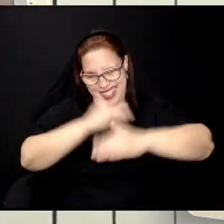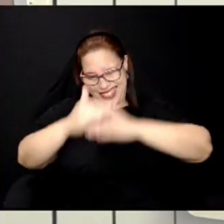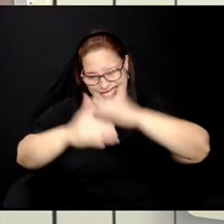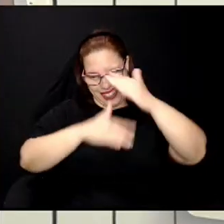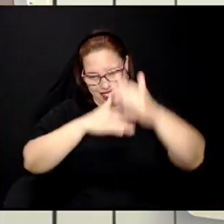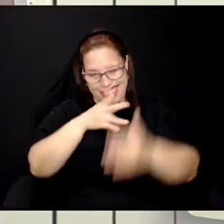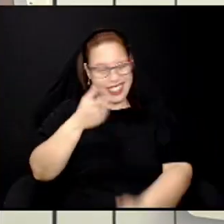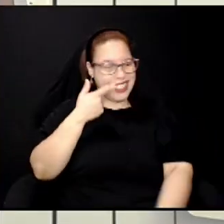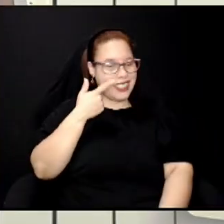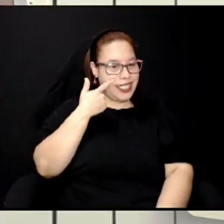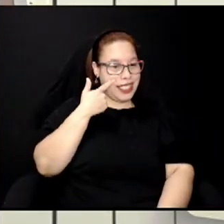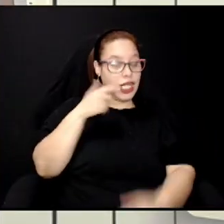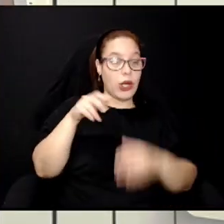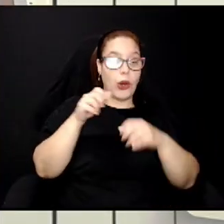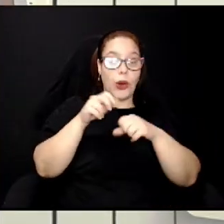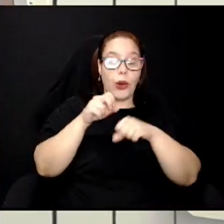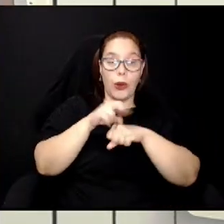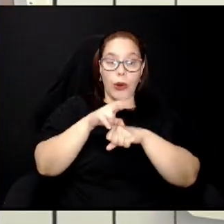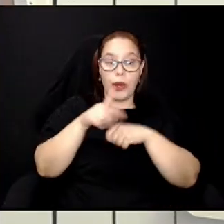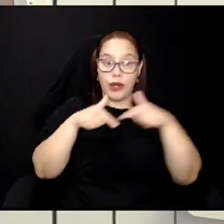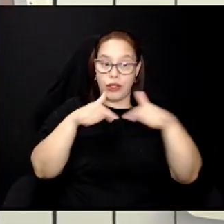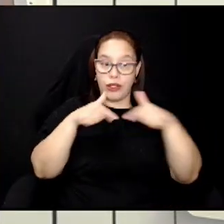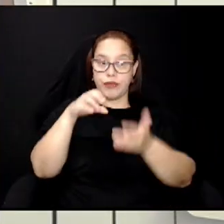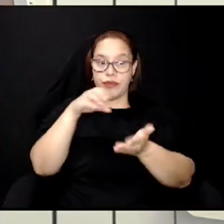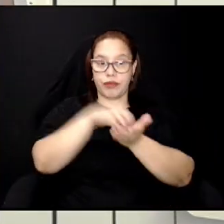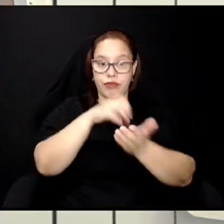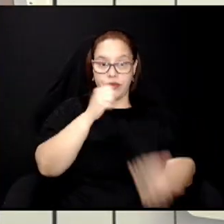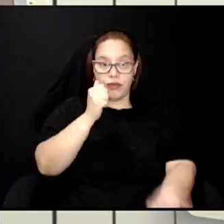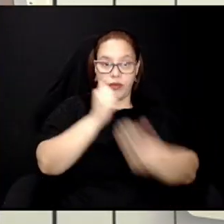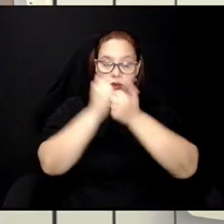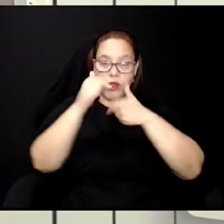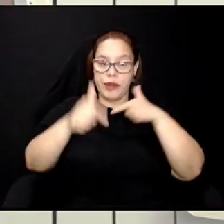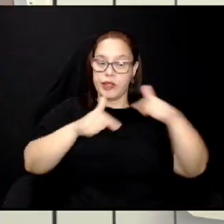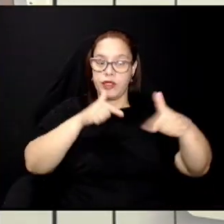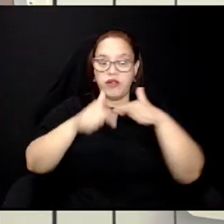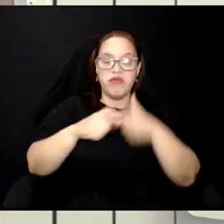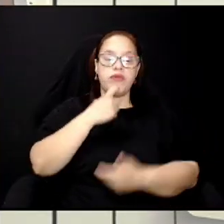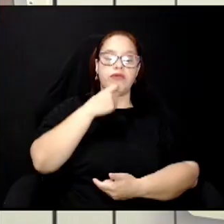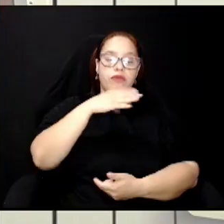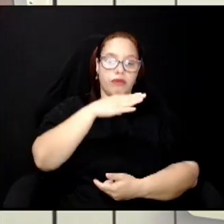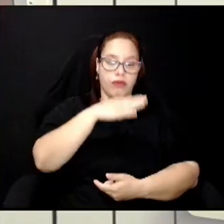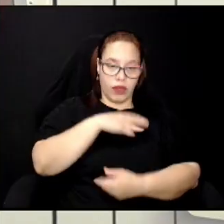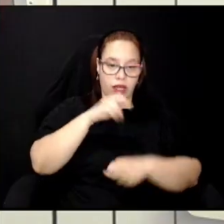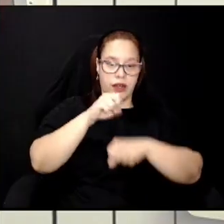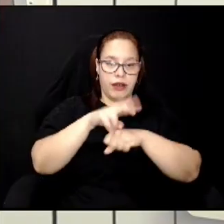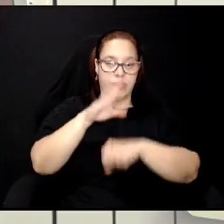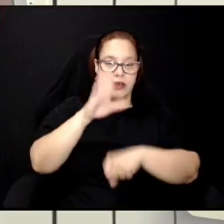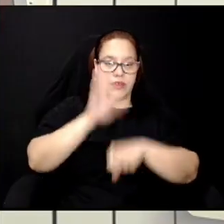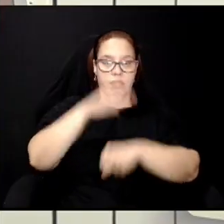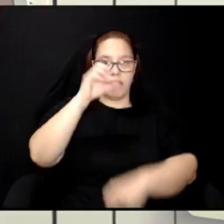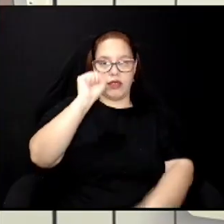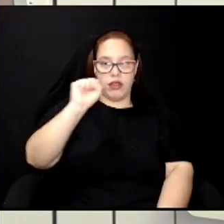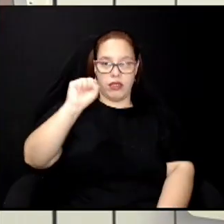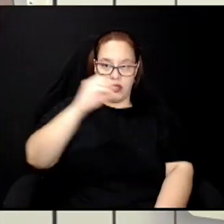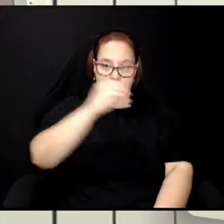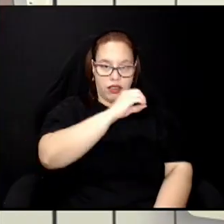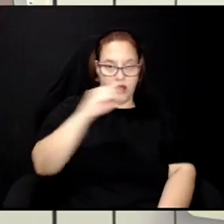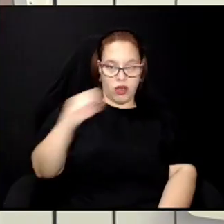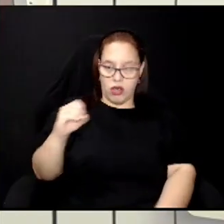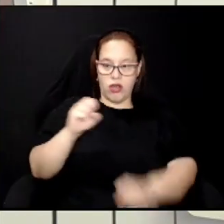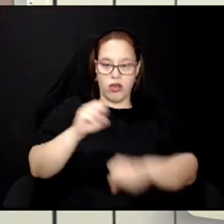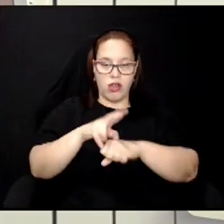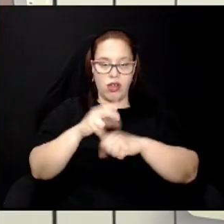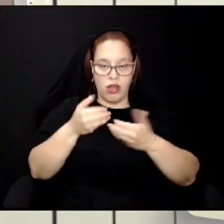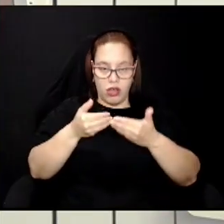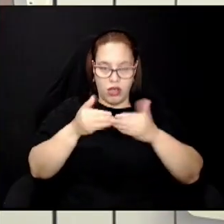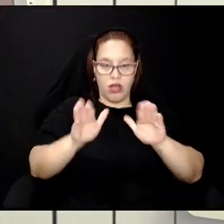sobre emprego agora, porque o Centro Público de Apoio ao Trabalhador de Campinas está com mais de 800 vagas disponíveis